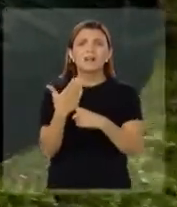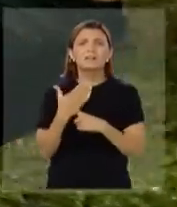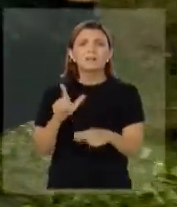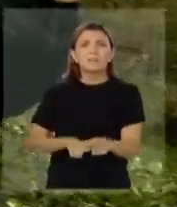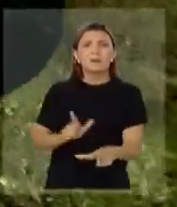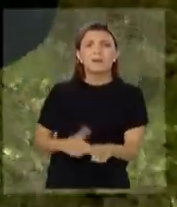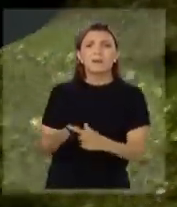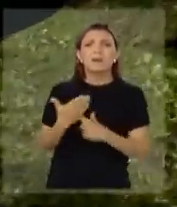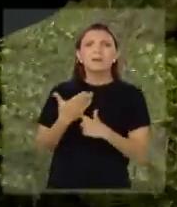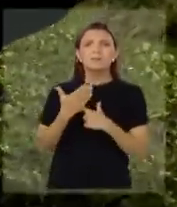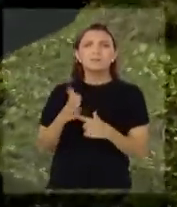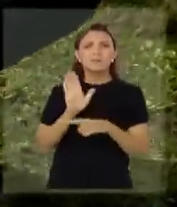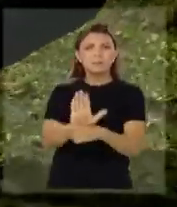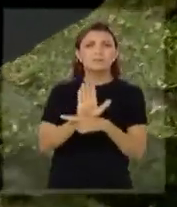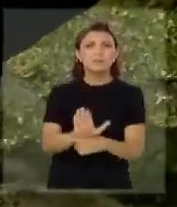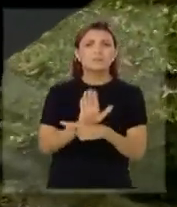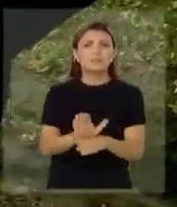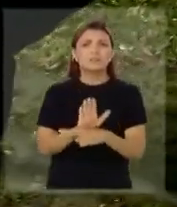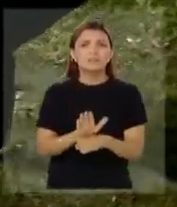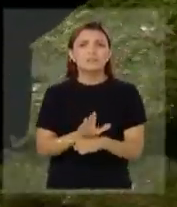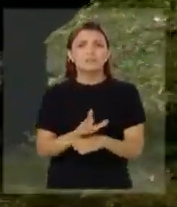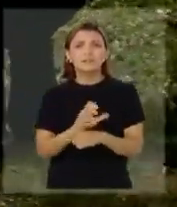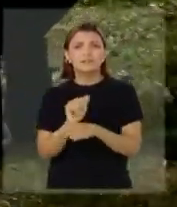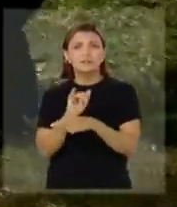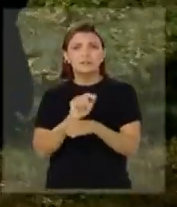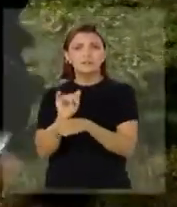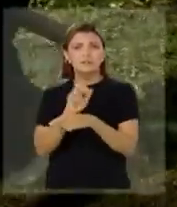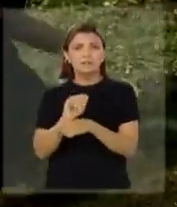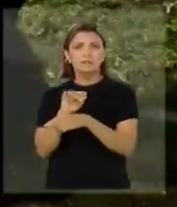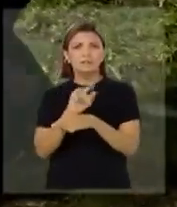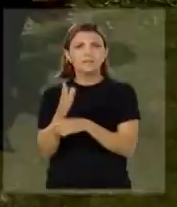Ai, alguém me ajuda. Ai, meu pé. Nossa, Tato, te ajudo.